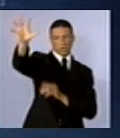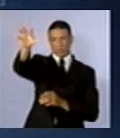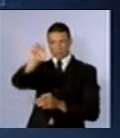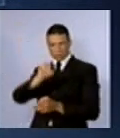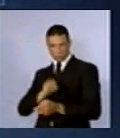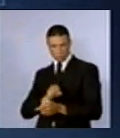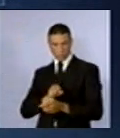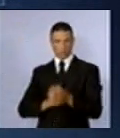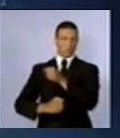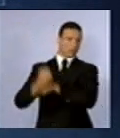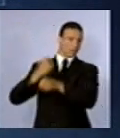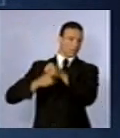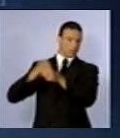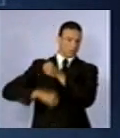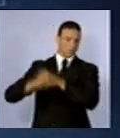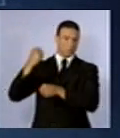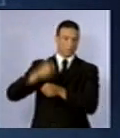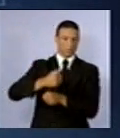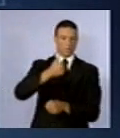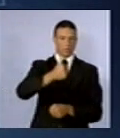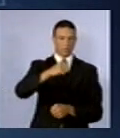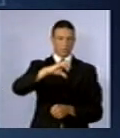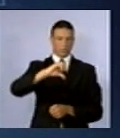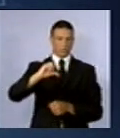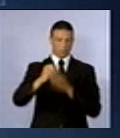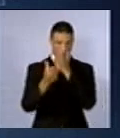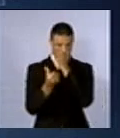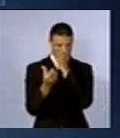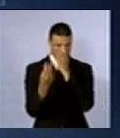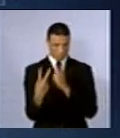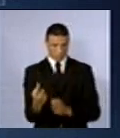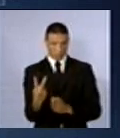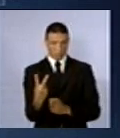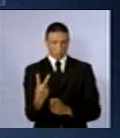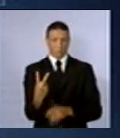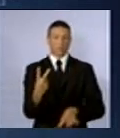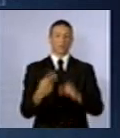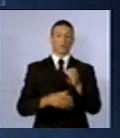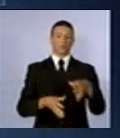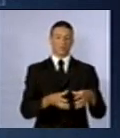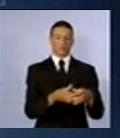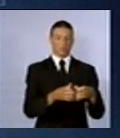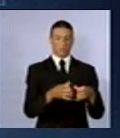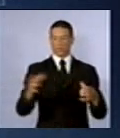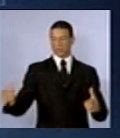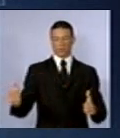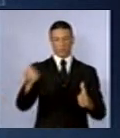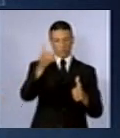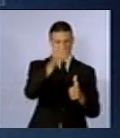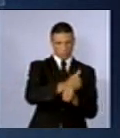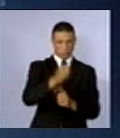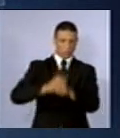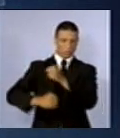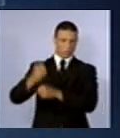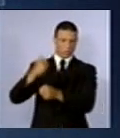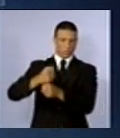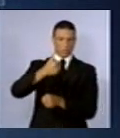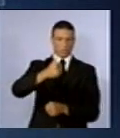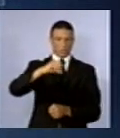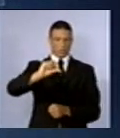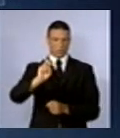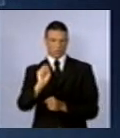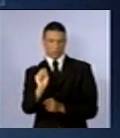1972, a Associação Brasileira de Normas Técnicas instituiu a NB182, que veio ser substituída em 1985